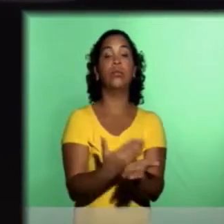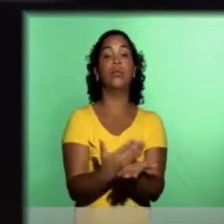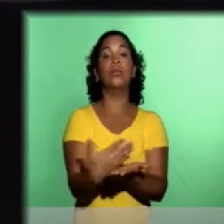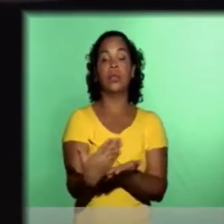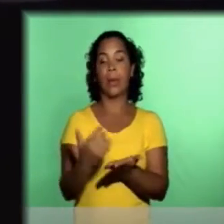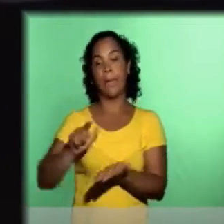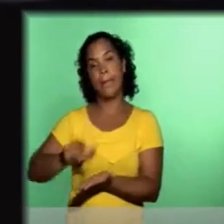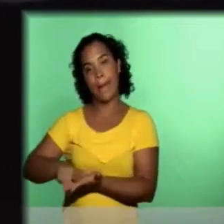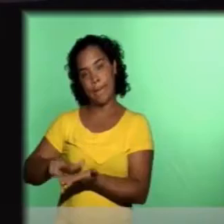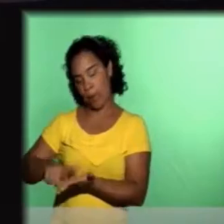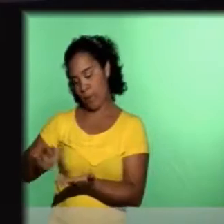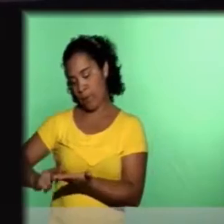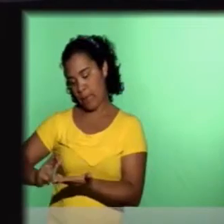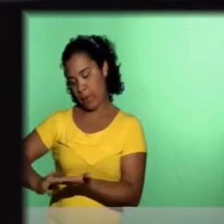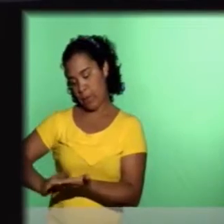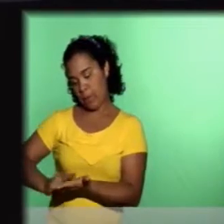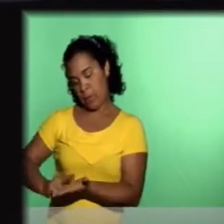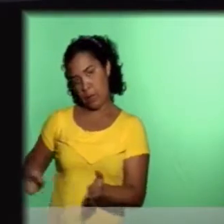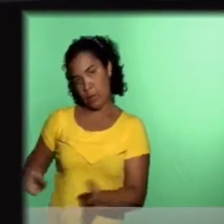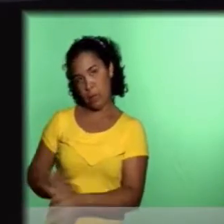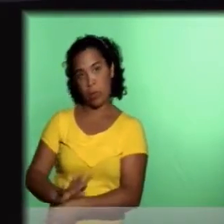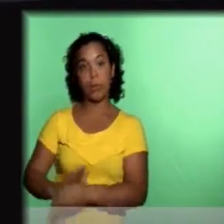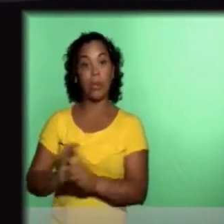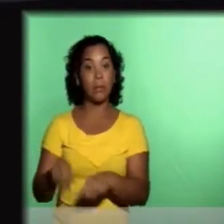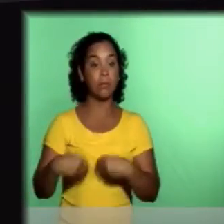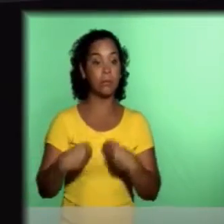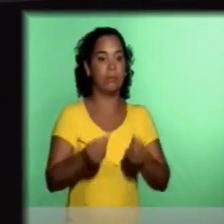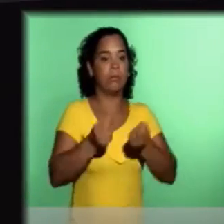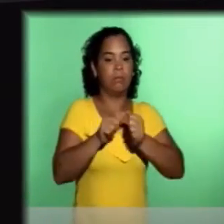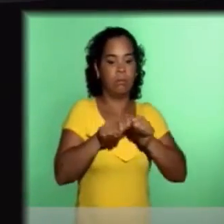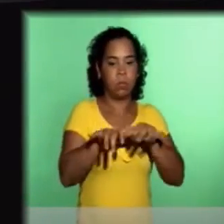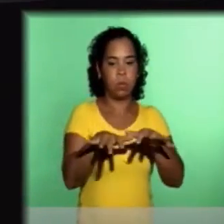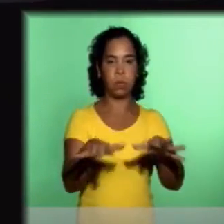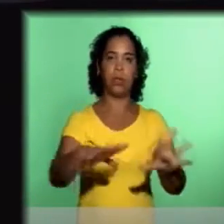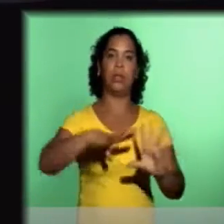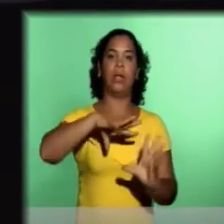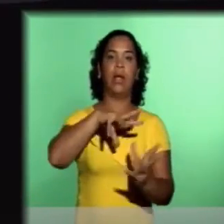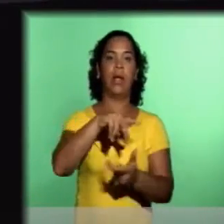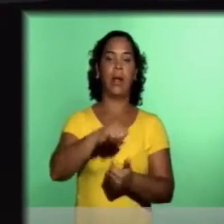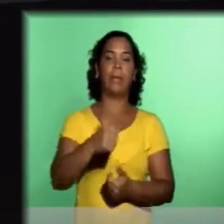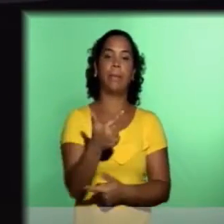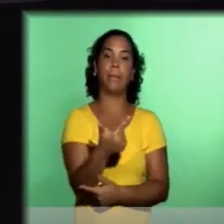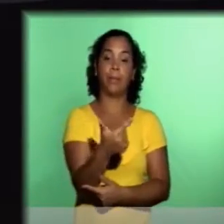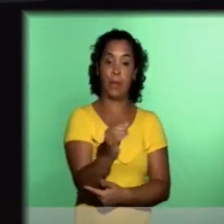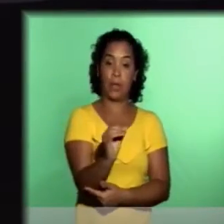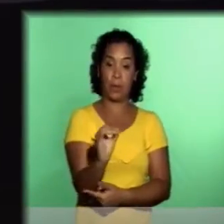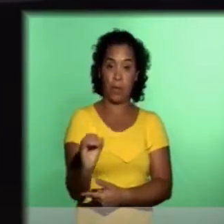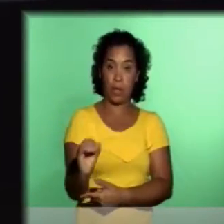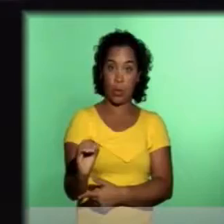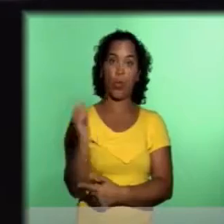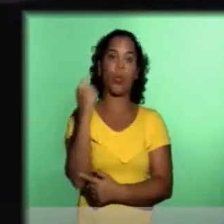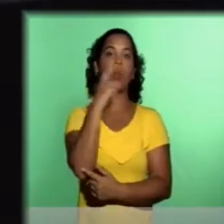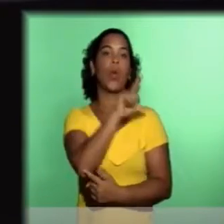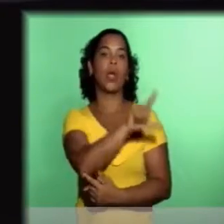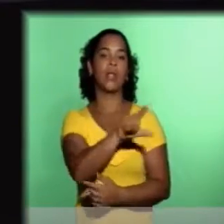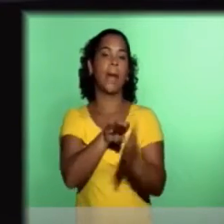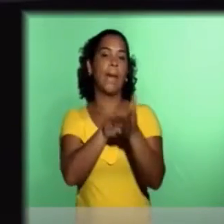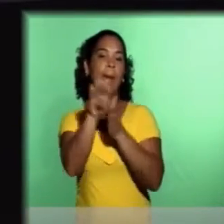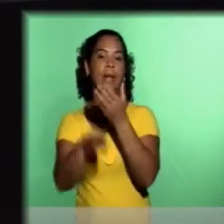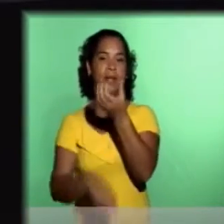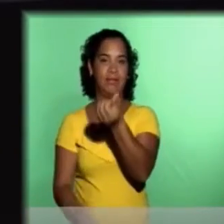saiam do papel. Esse que é o desafio que foi colocado. Em 2000, a gente fecha 6 metas, que